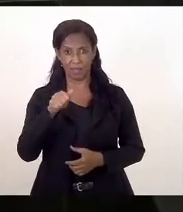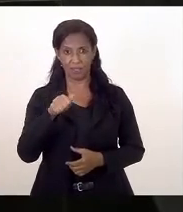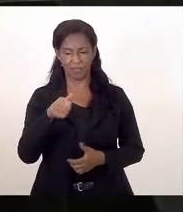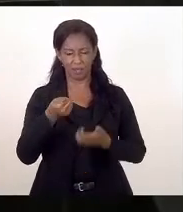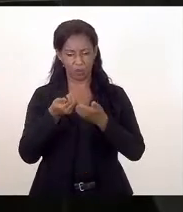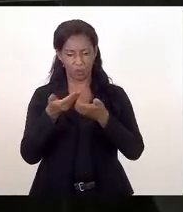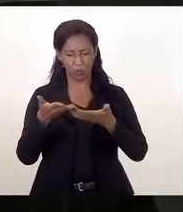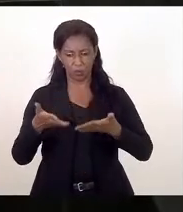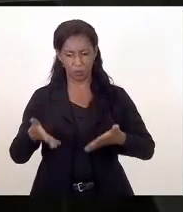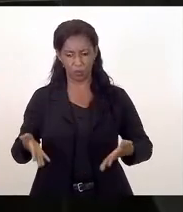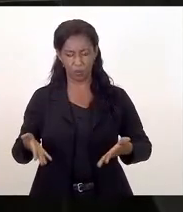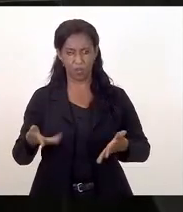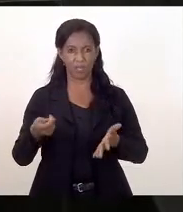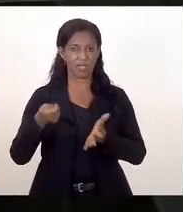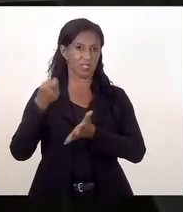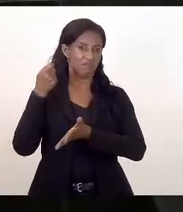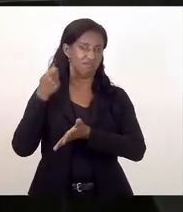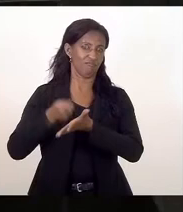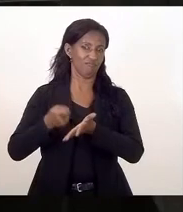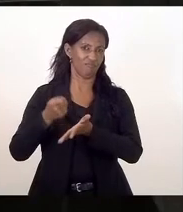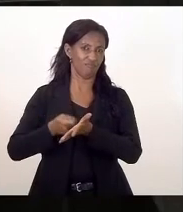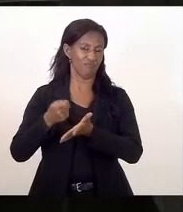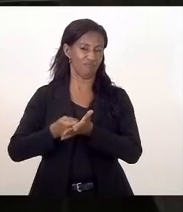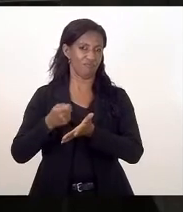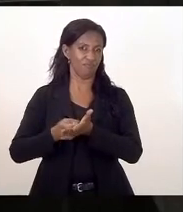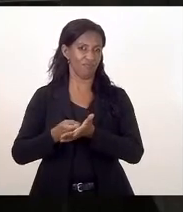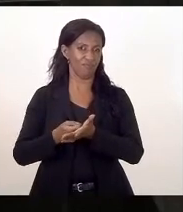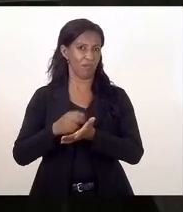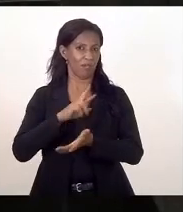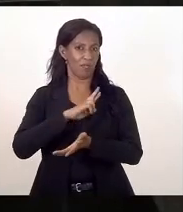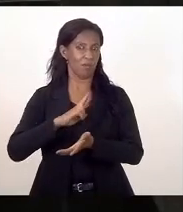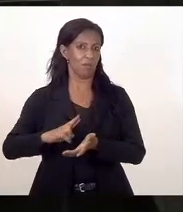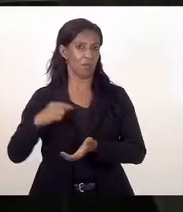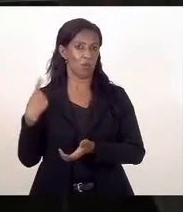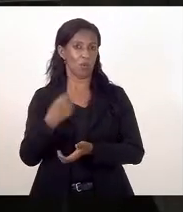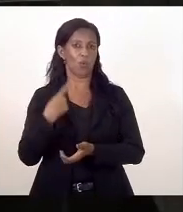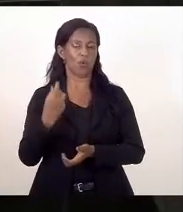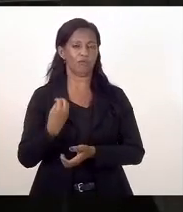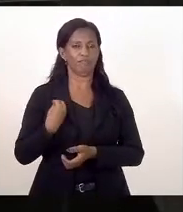esse regime republicano que nós vivemos.